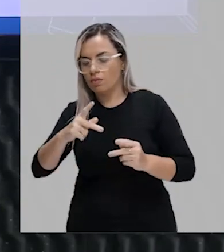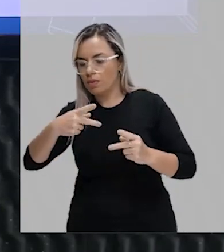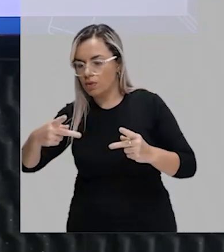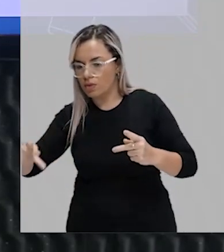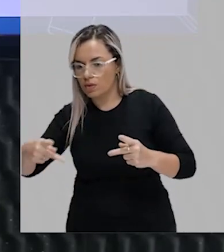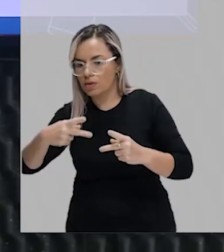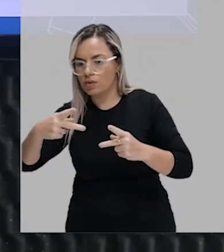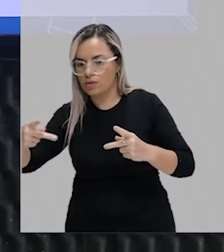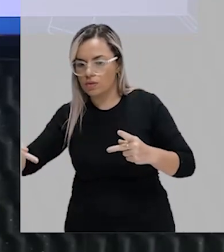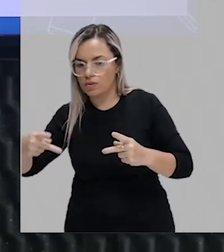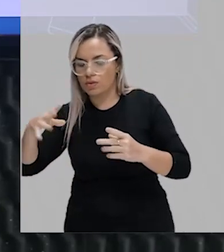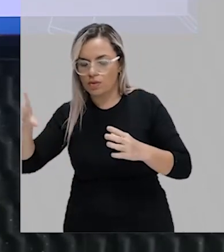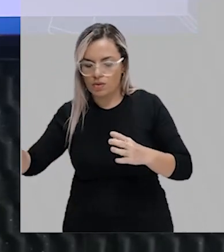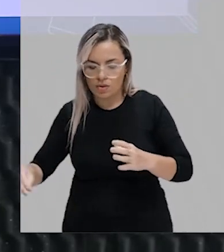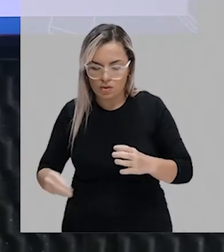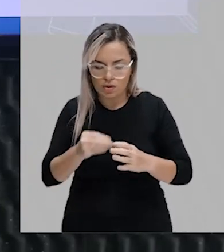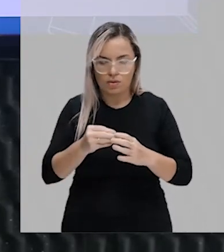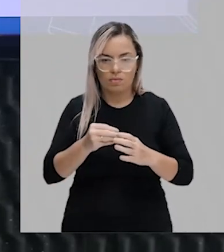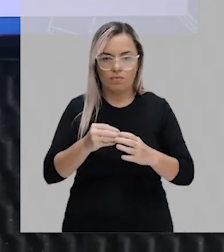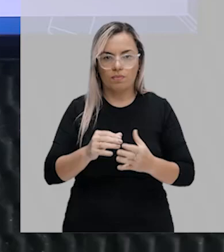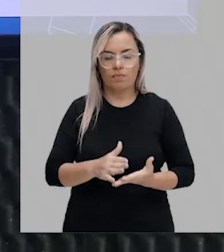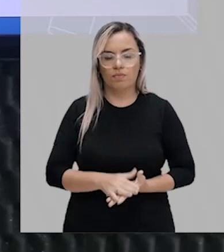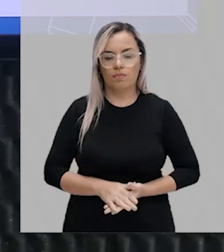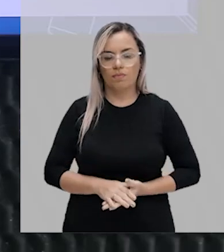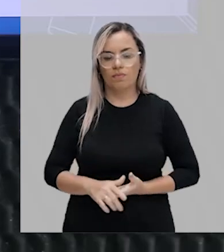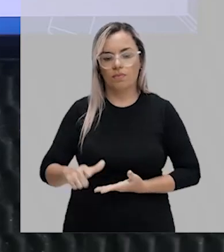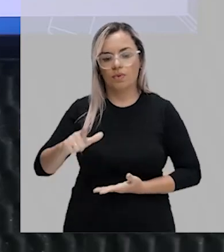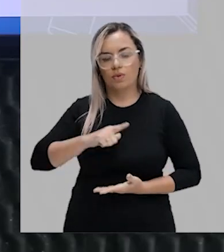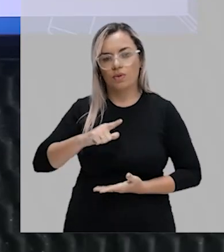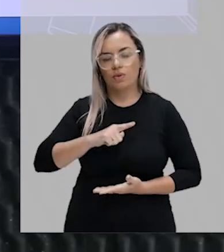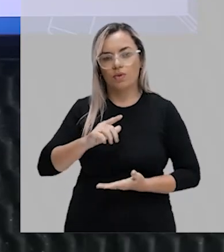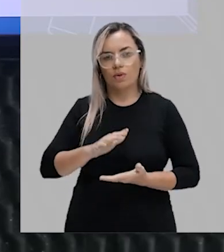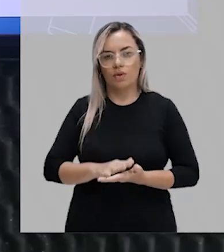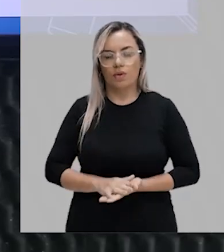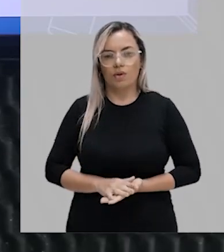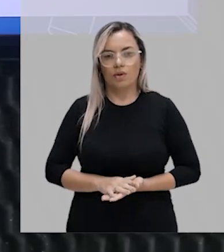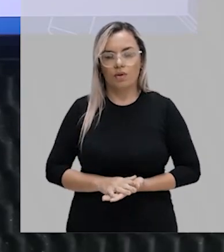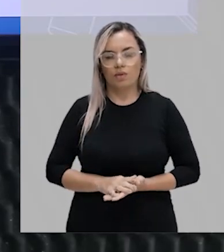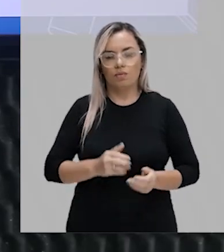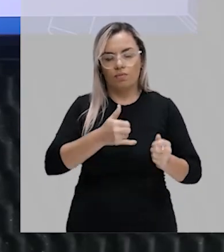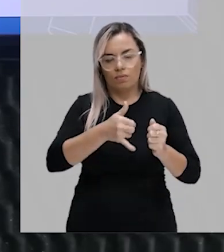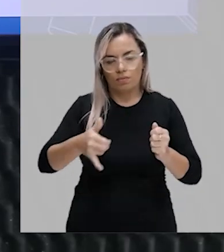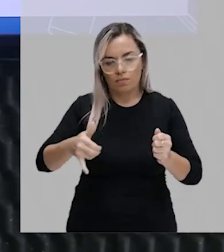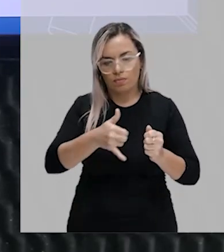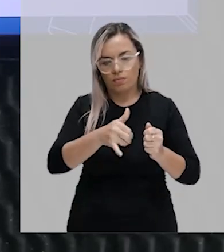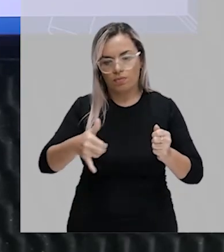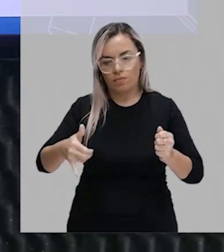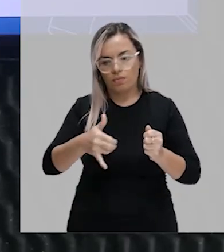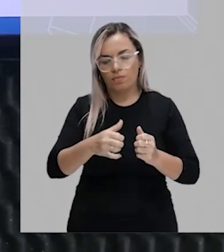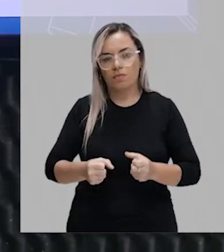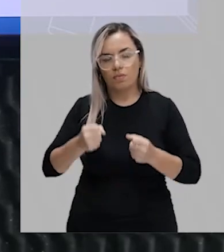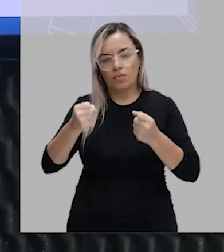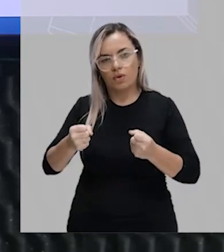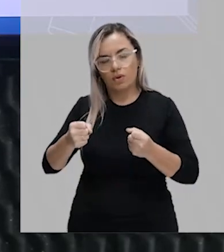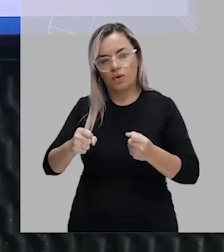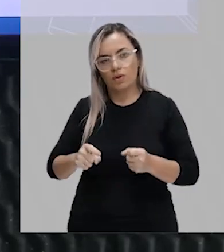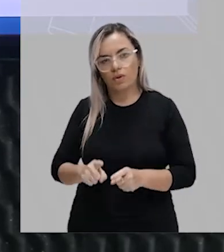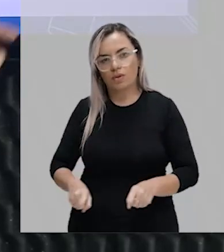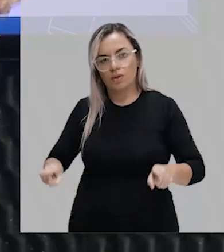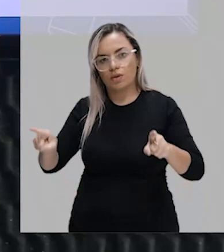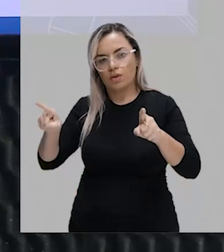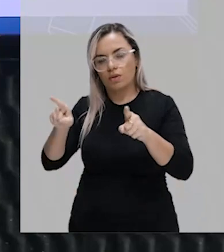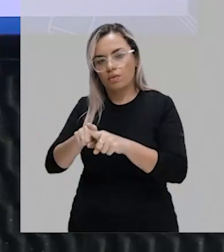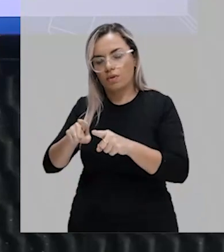Proteínas. Então, se tem a possibilidade de formar aminoácidos, pode-se formar proteínas que se